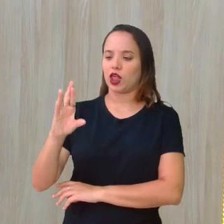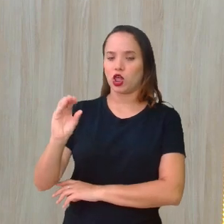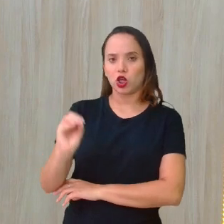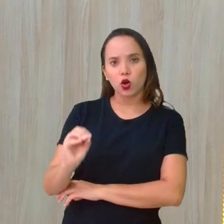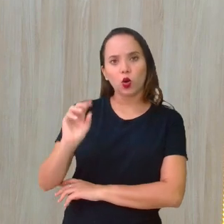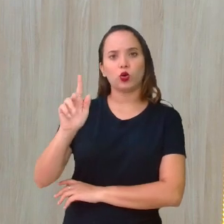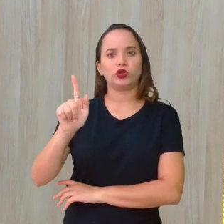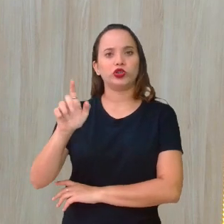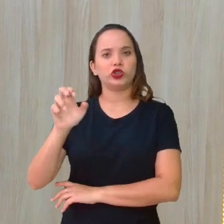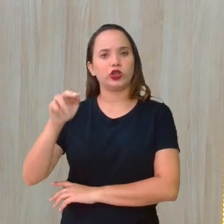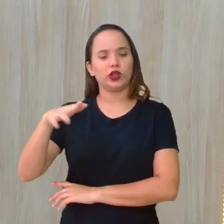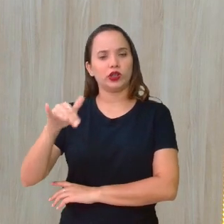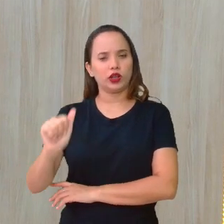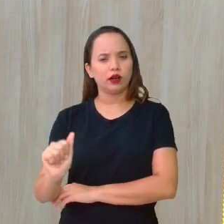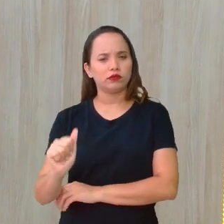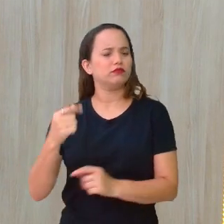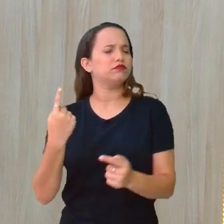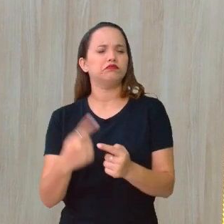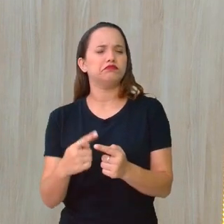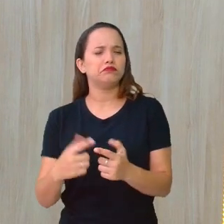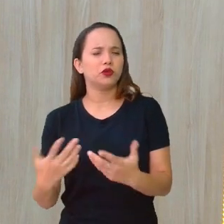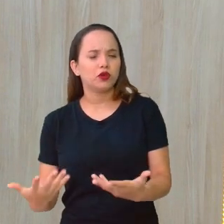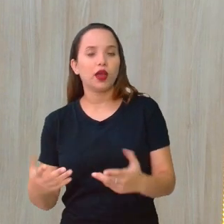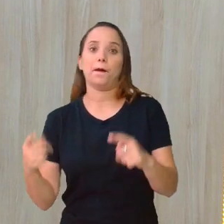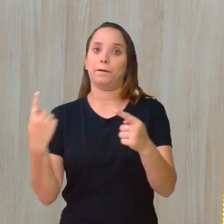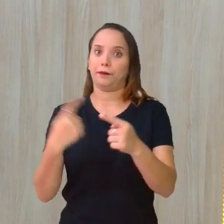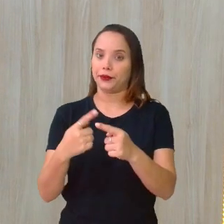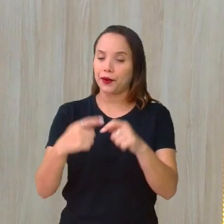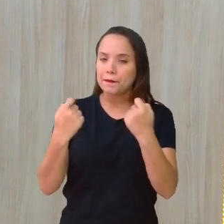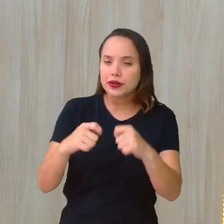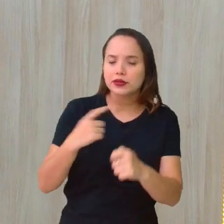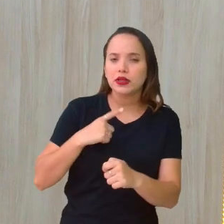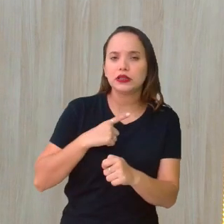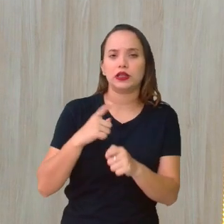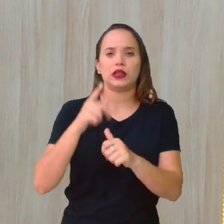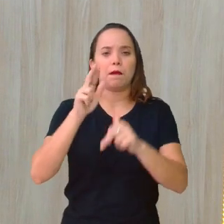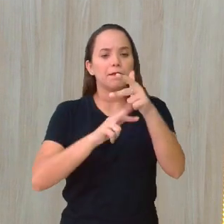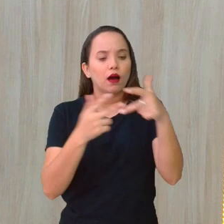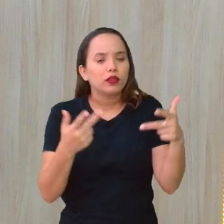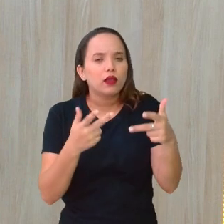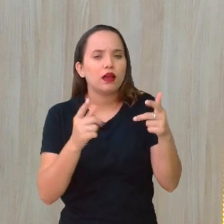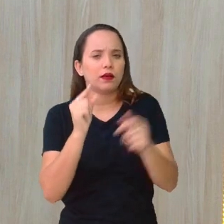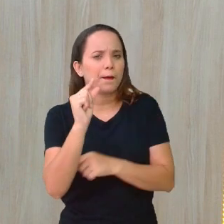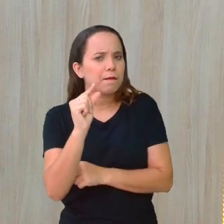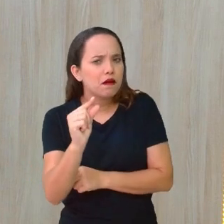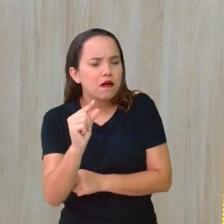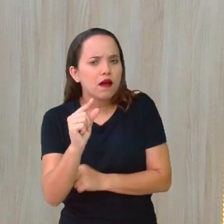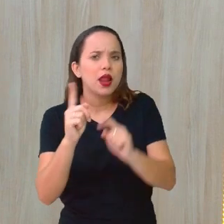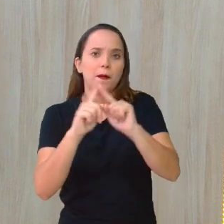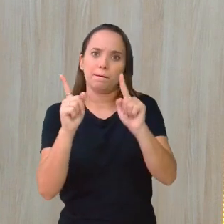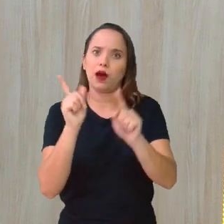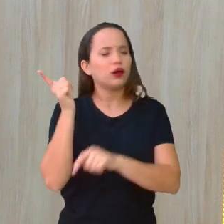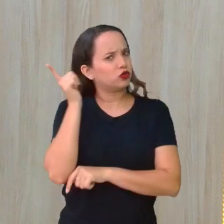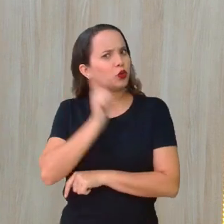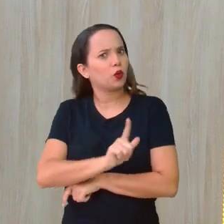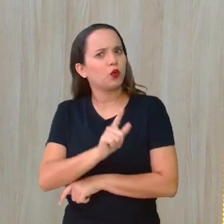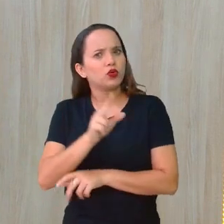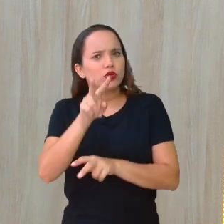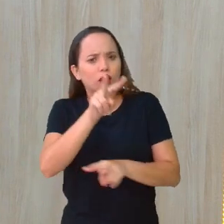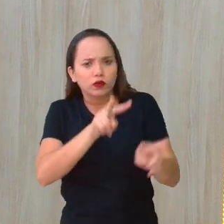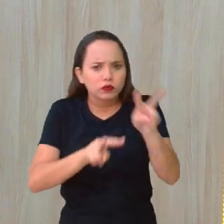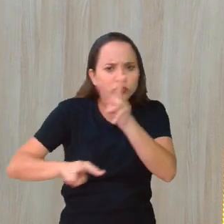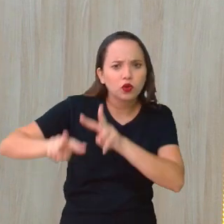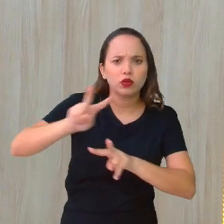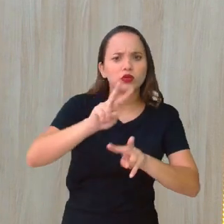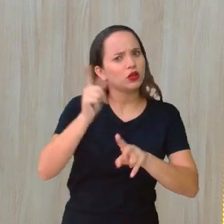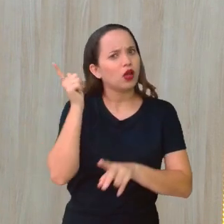separar alguma coisa aqui, ela precisa ser partículazinhas pequenininhas, mas que a gente consiga já retê-las ali, né? Então,